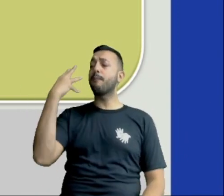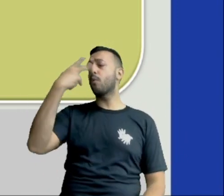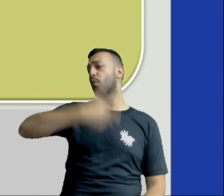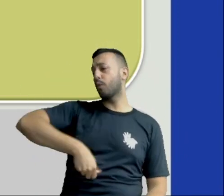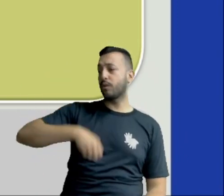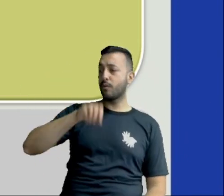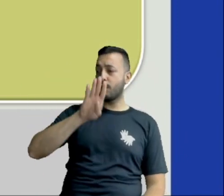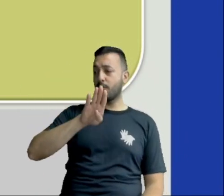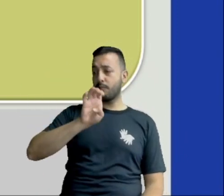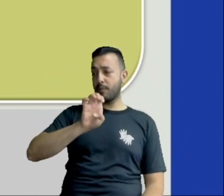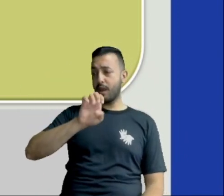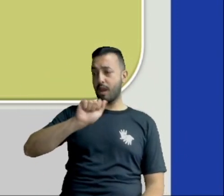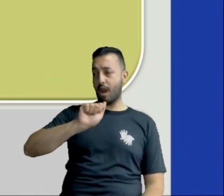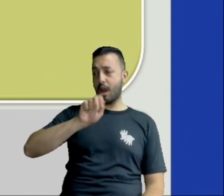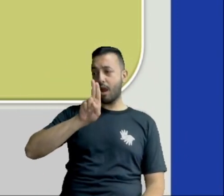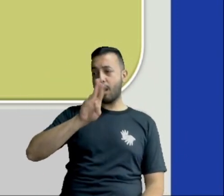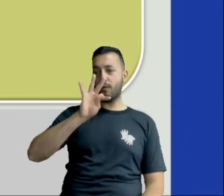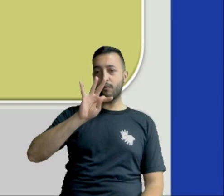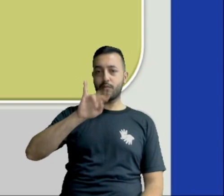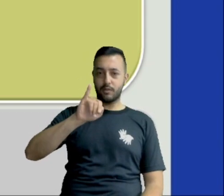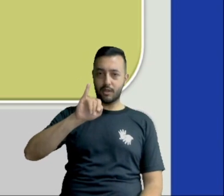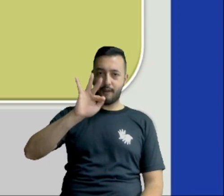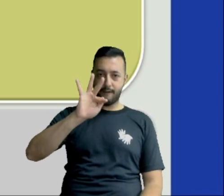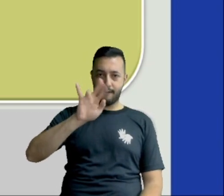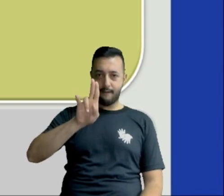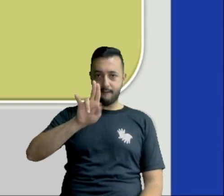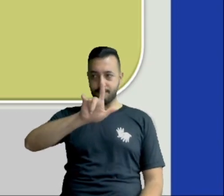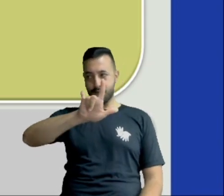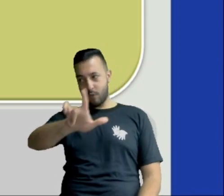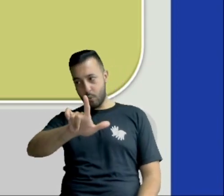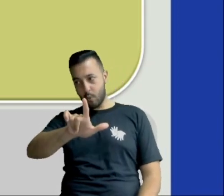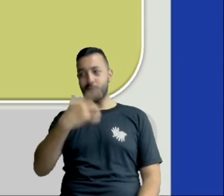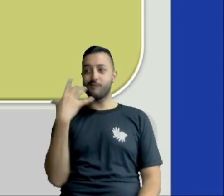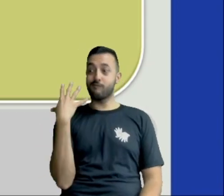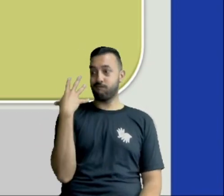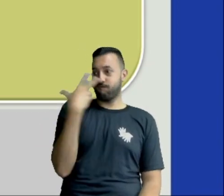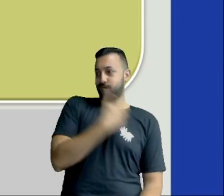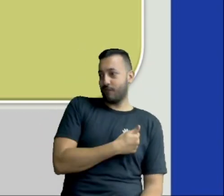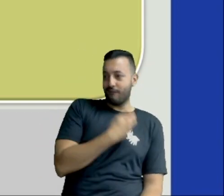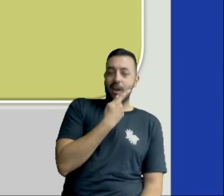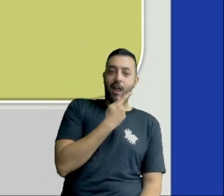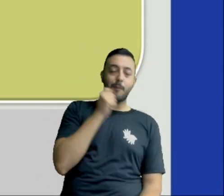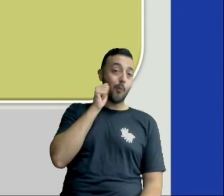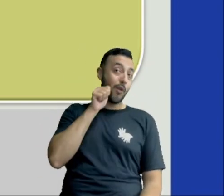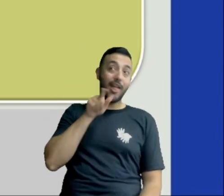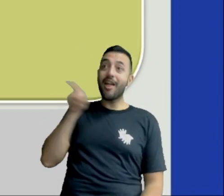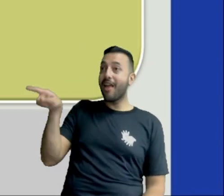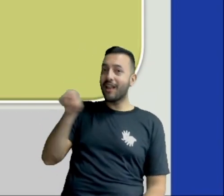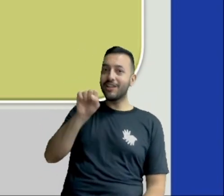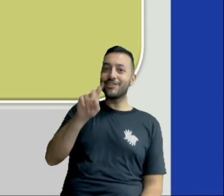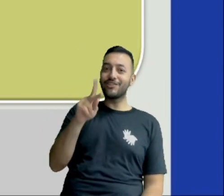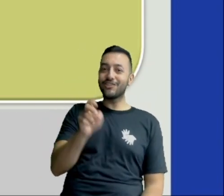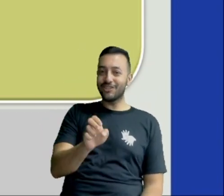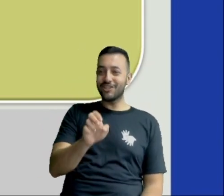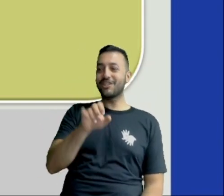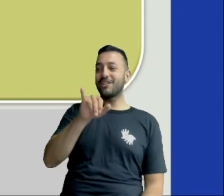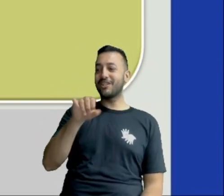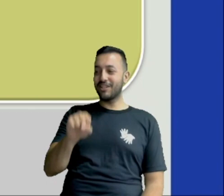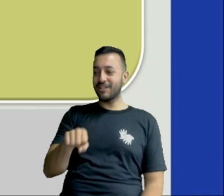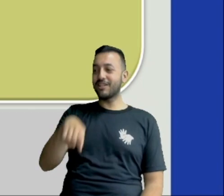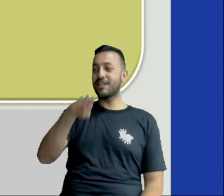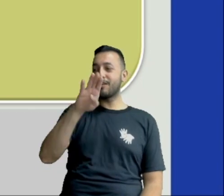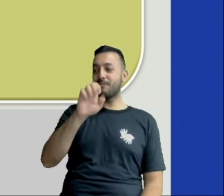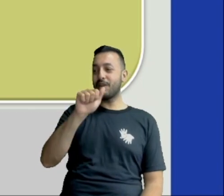o beautiful, tão conhecido nosso. Posso utilizar para dizer que ela é bonita com a expressão she